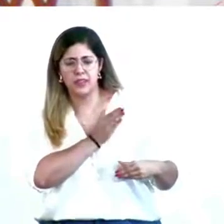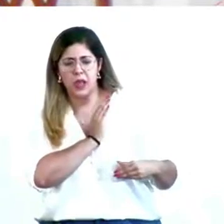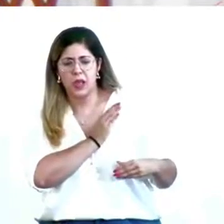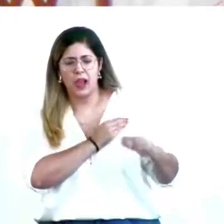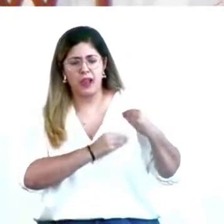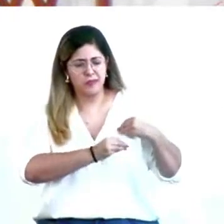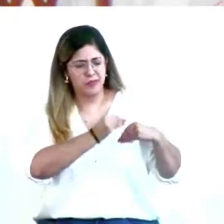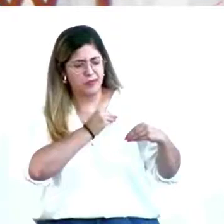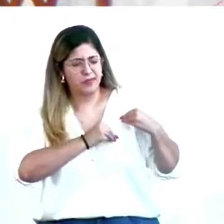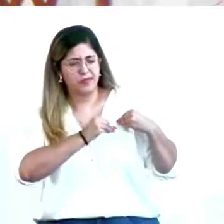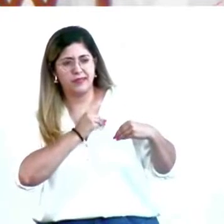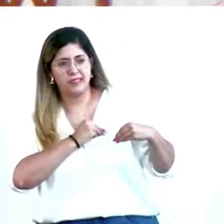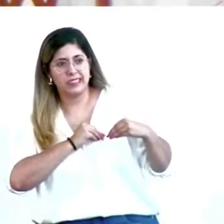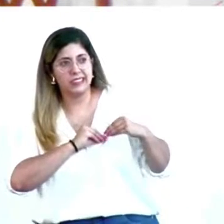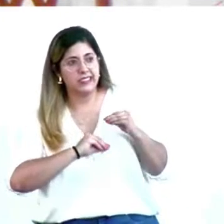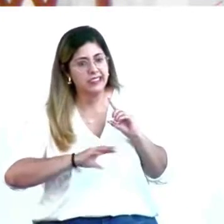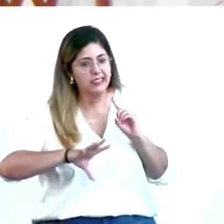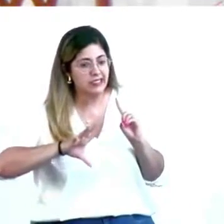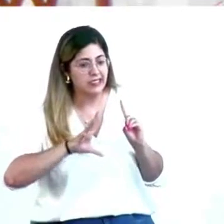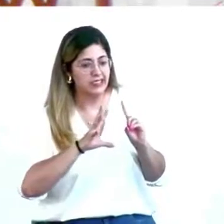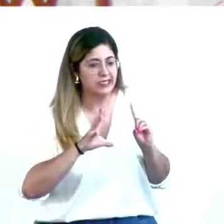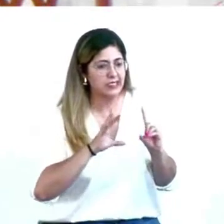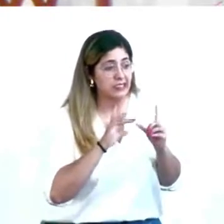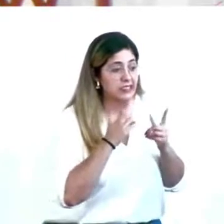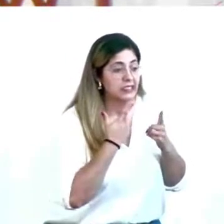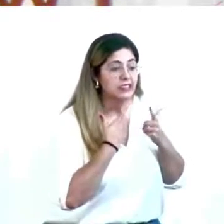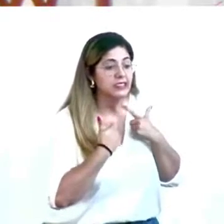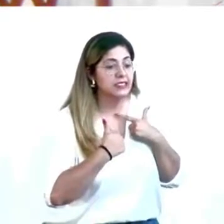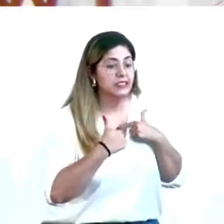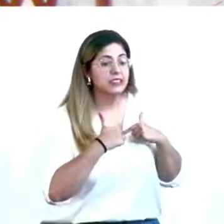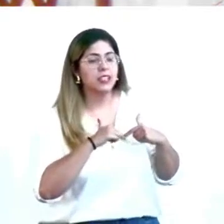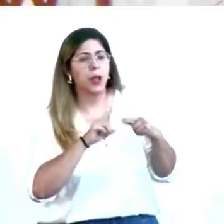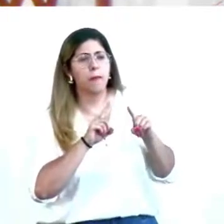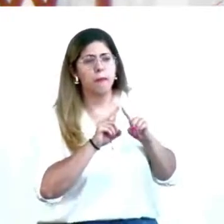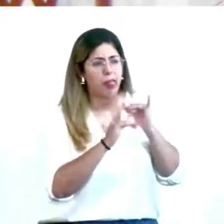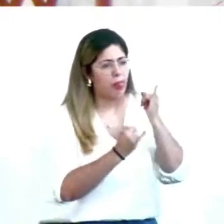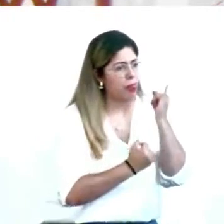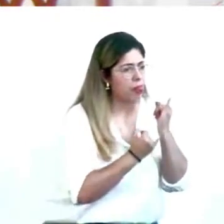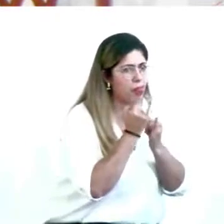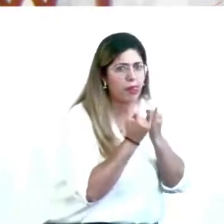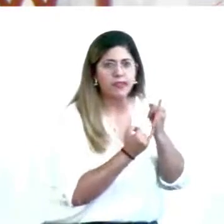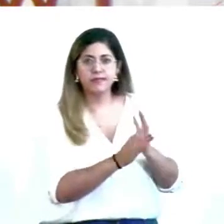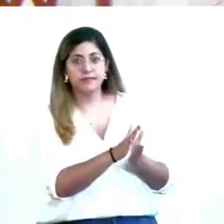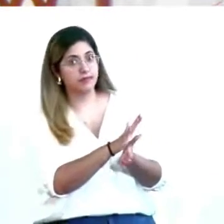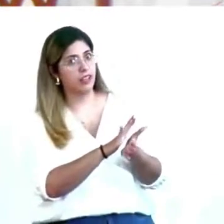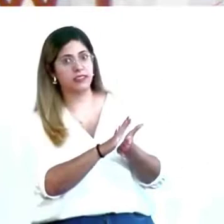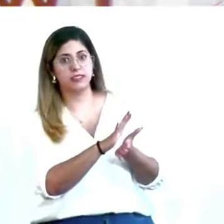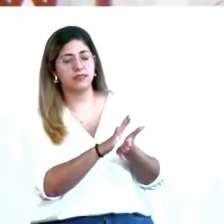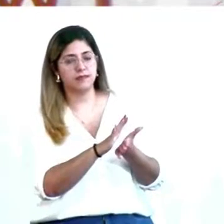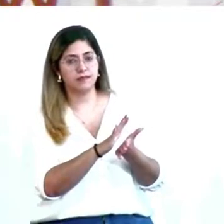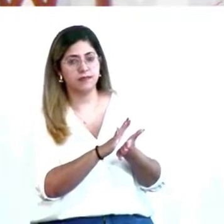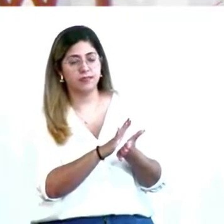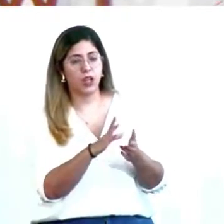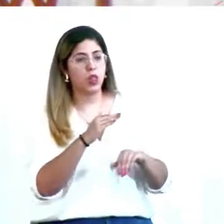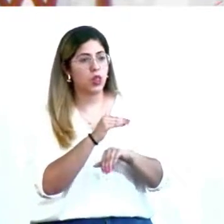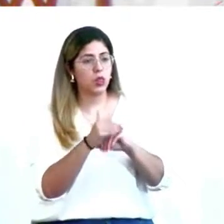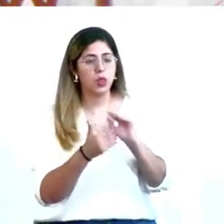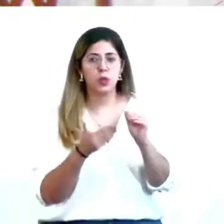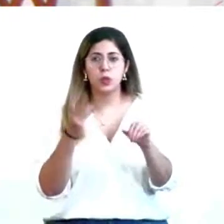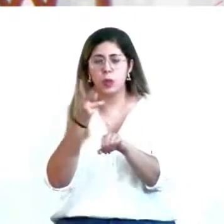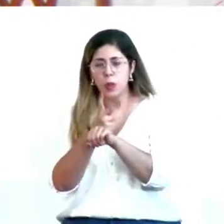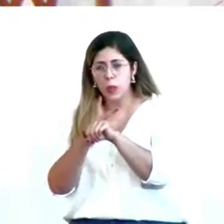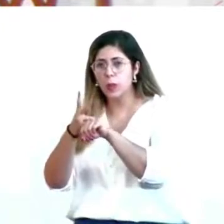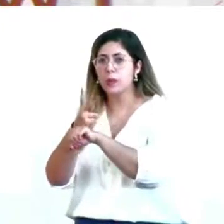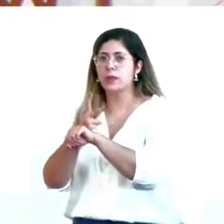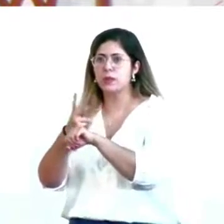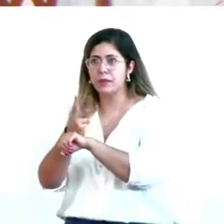vós, como convém a santos, nem conversação torpe, nem palavras vãs ou chocarrices, coisas essas inconvenientes, antes pelo